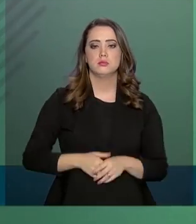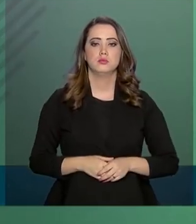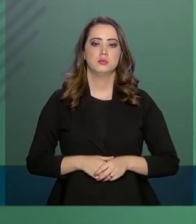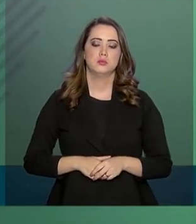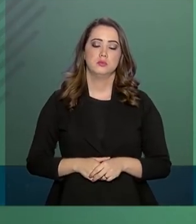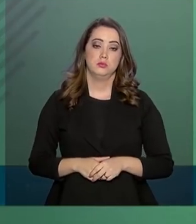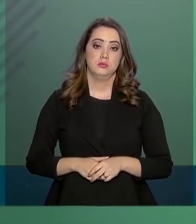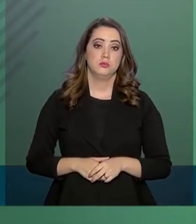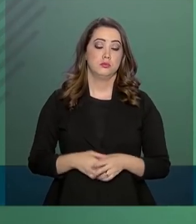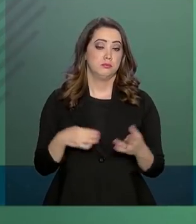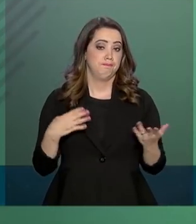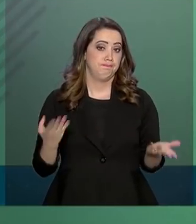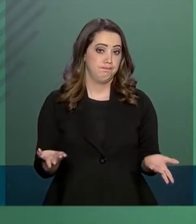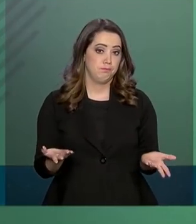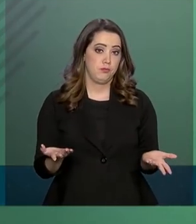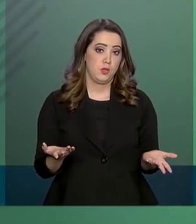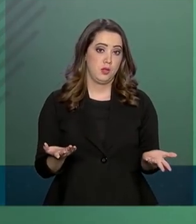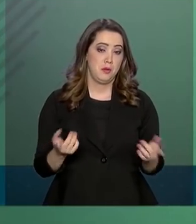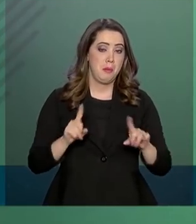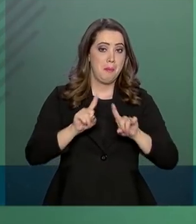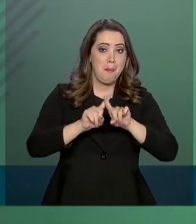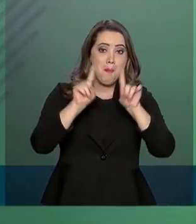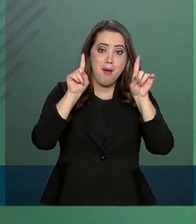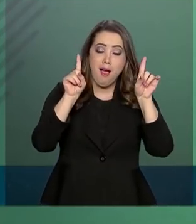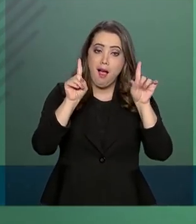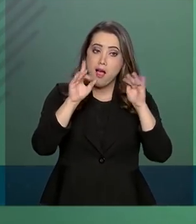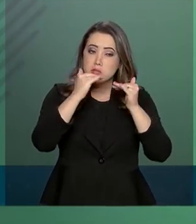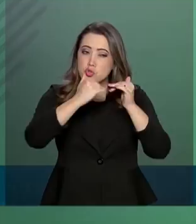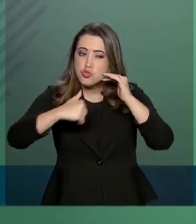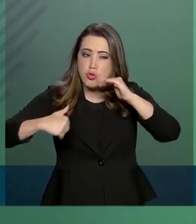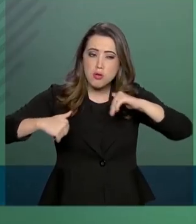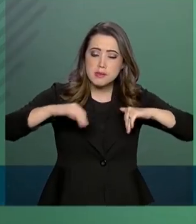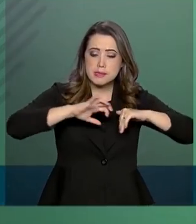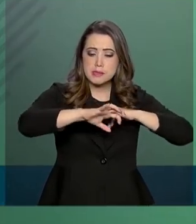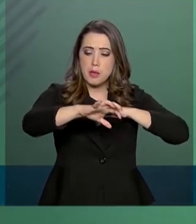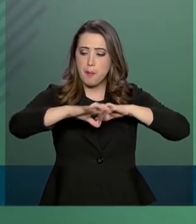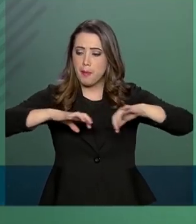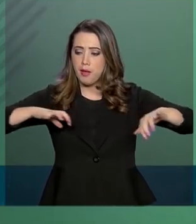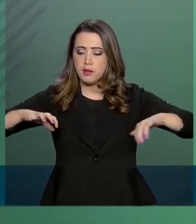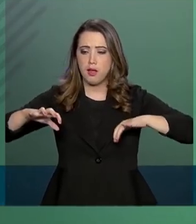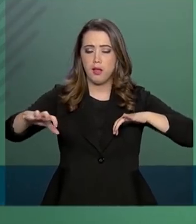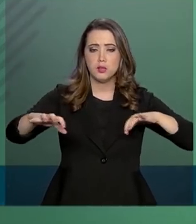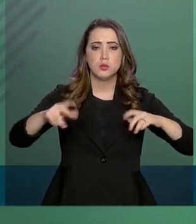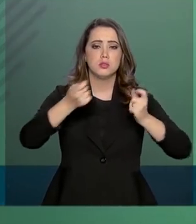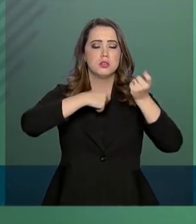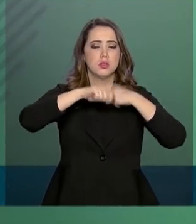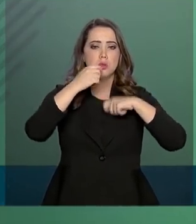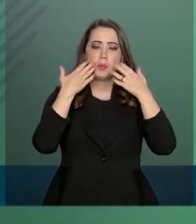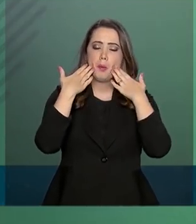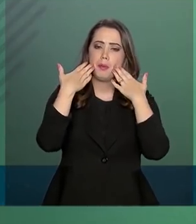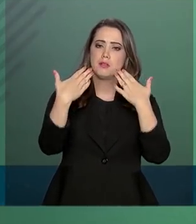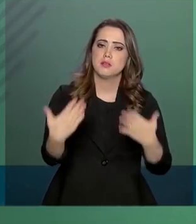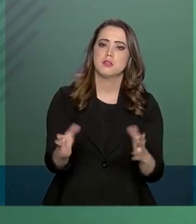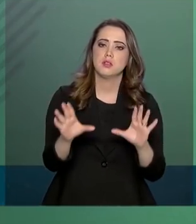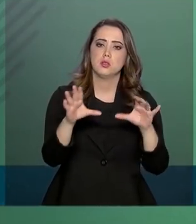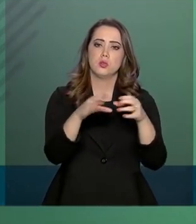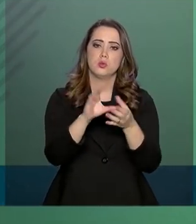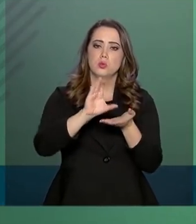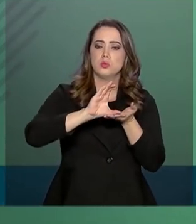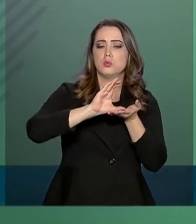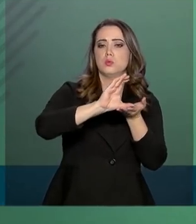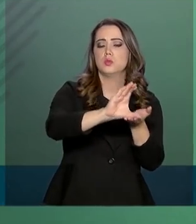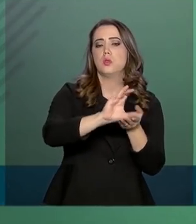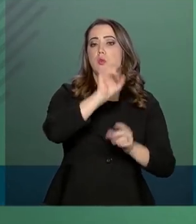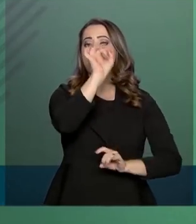dados desagregados de impacto da economia serão apresentados na comissão